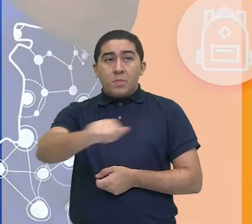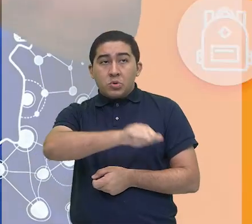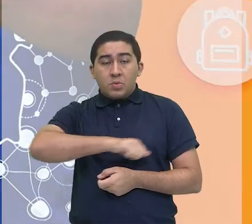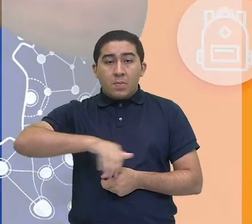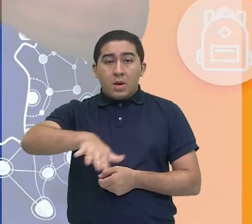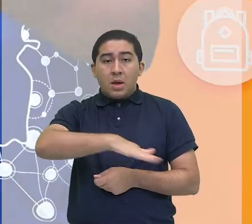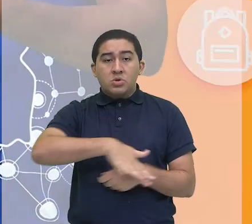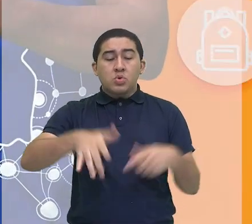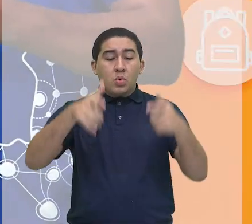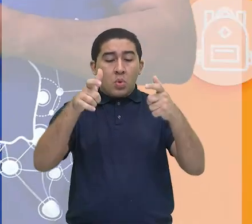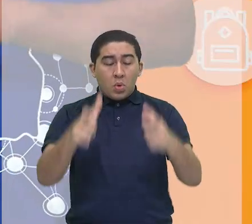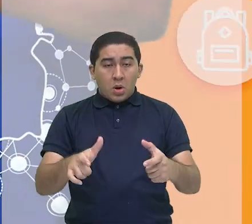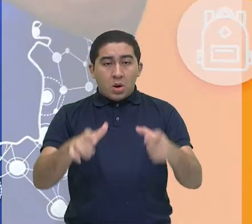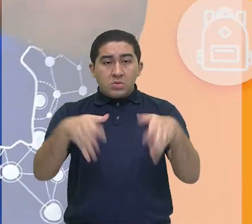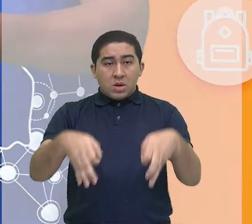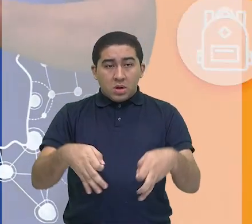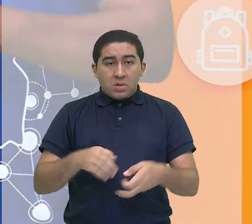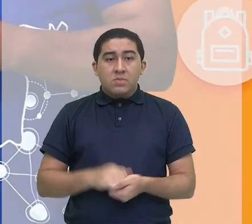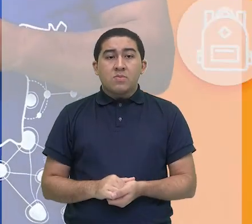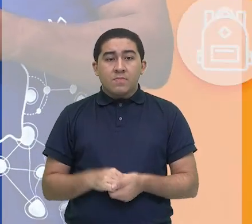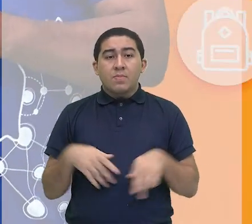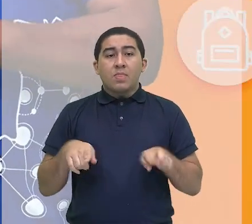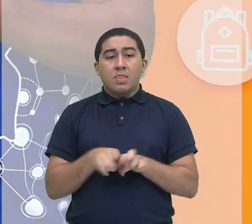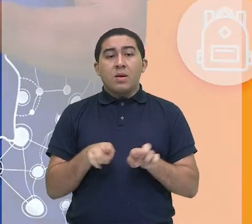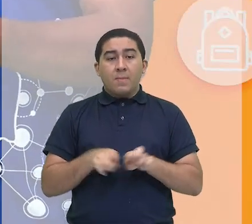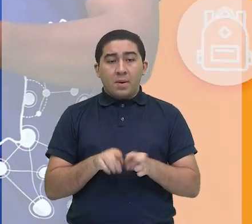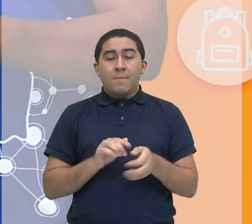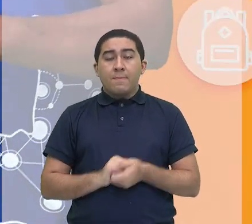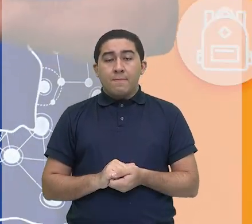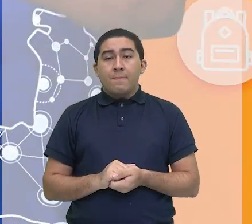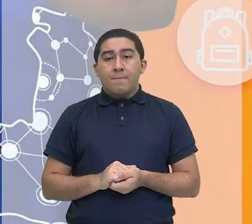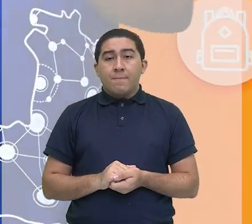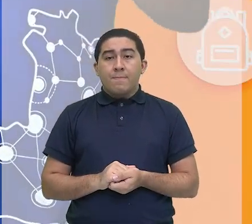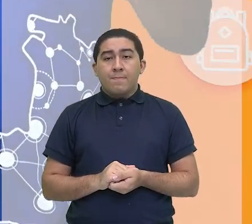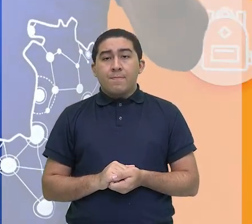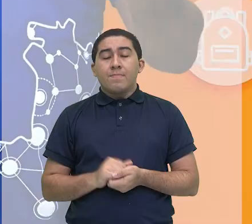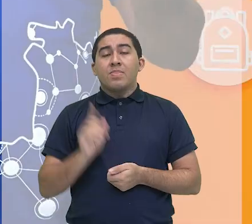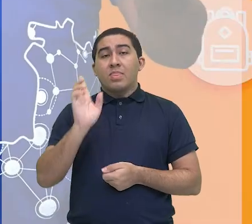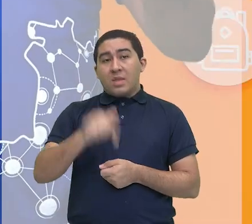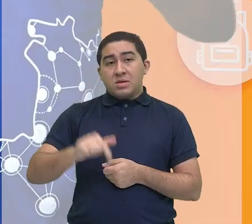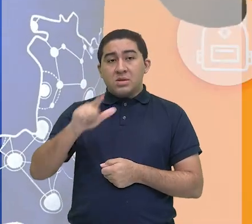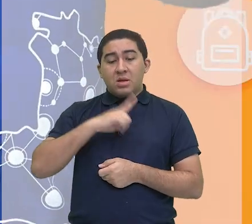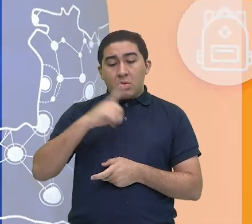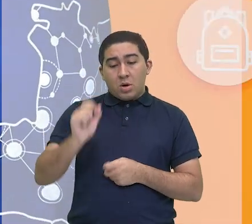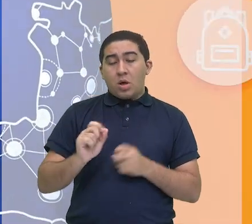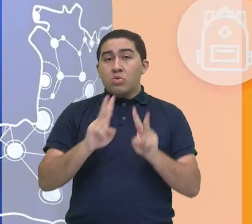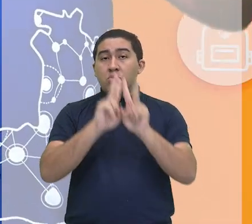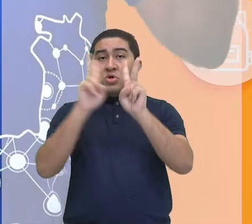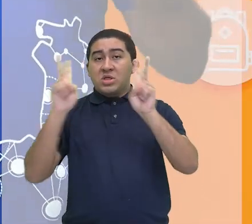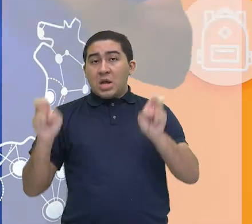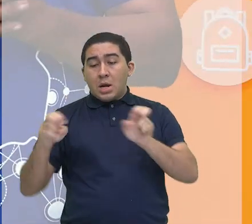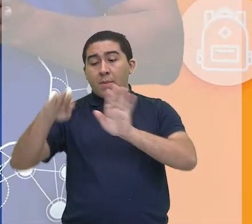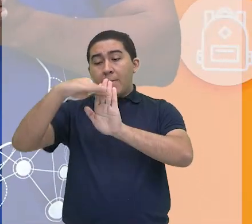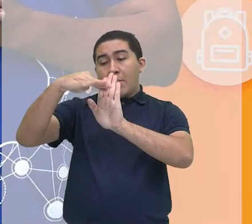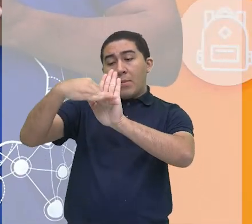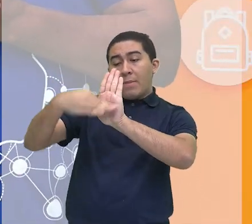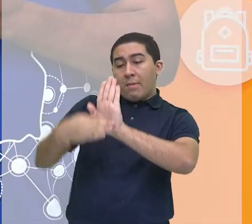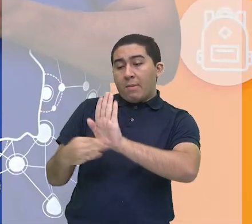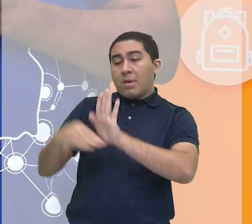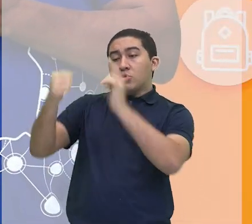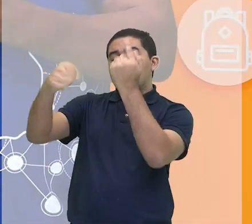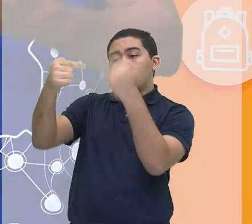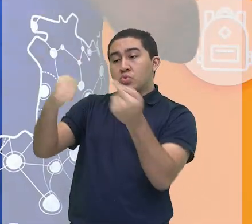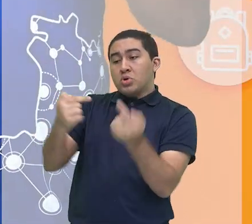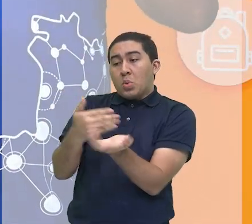um local, um espaço, um sindicato, e onde lá eles trazem as pautas e se discutem as pautas,